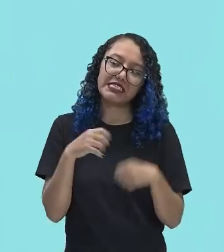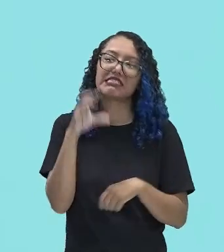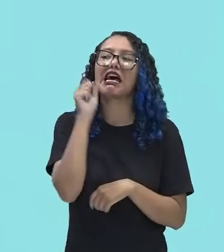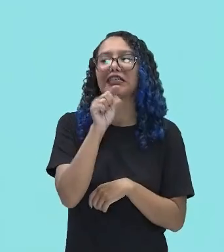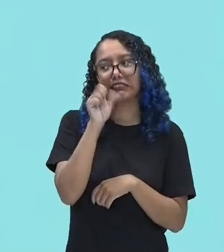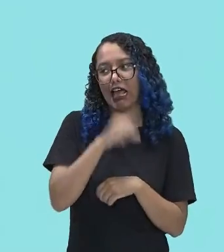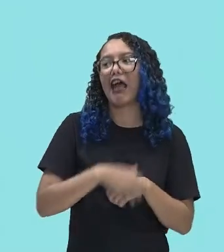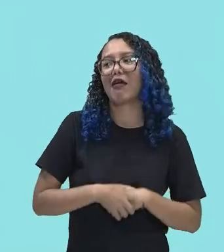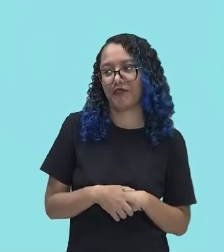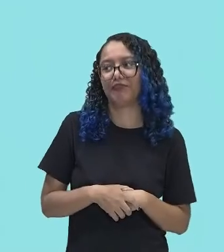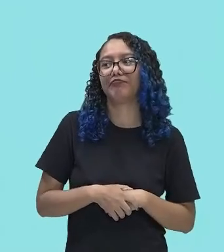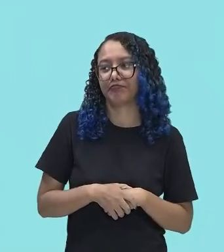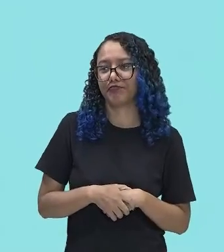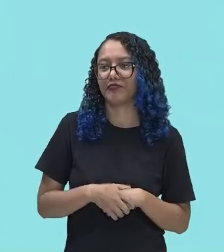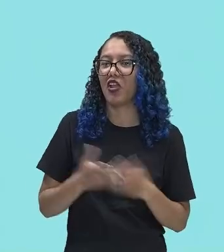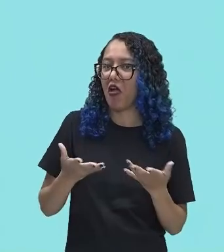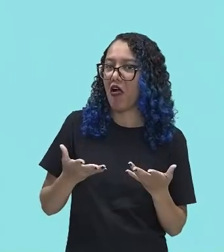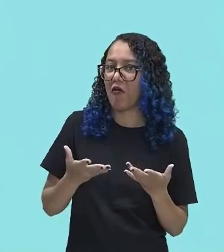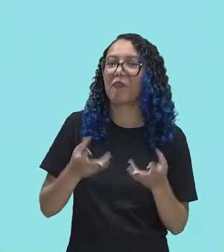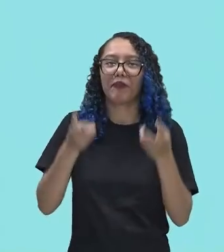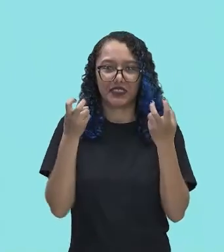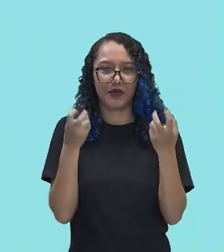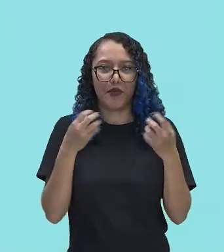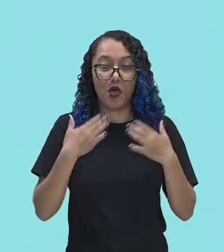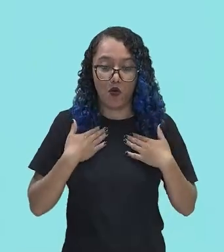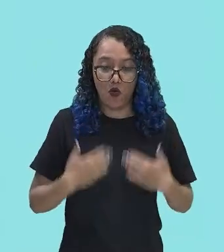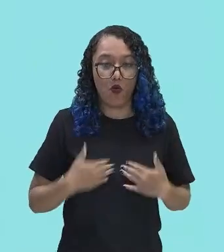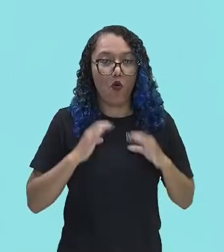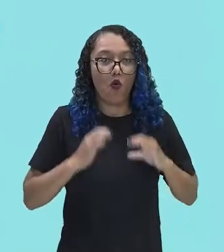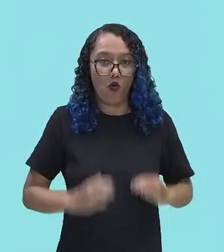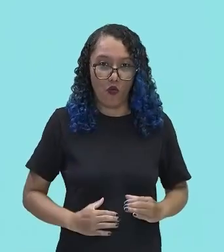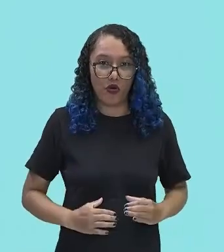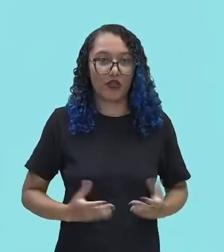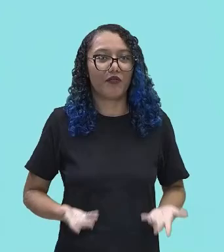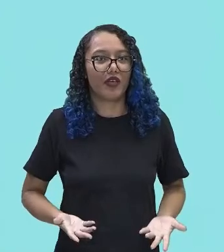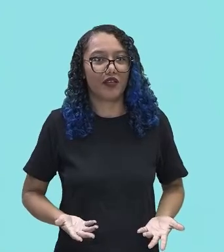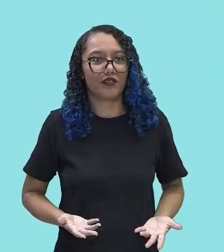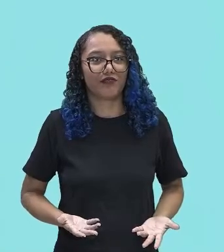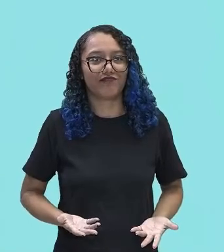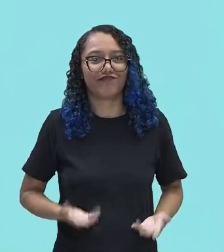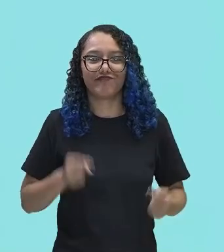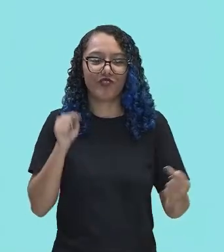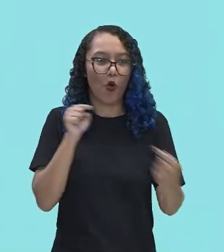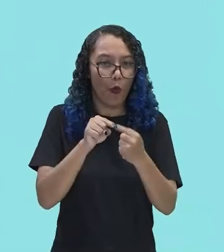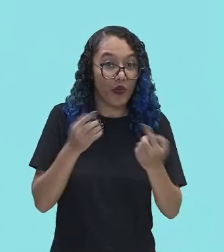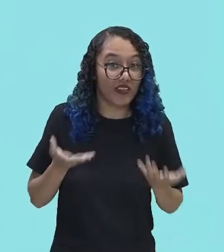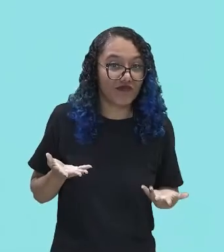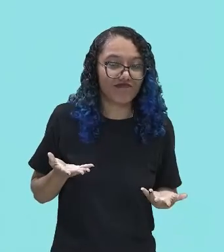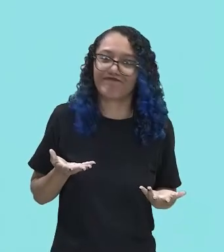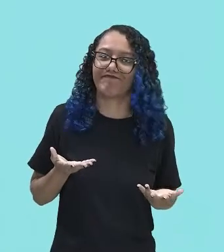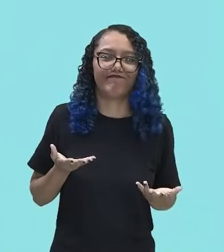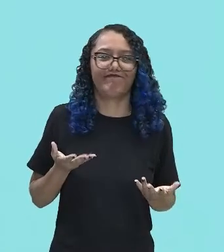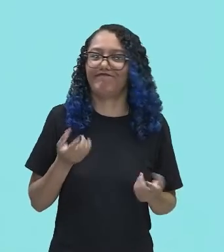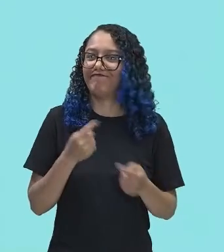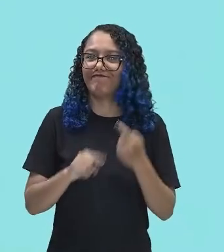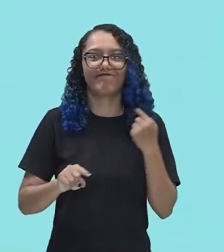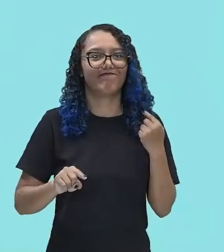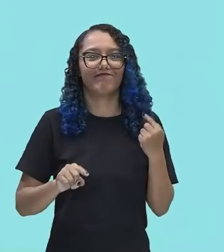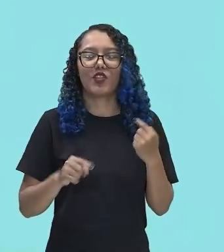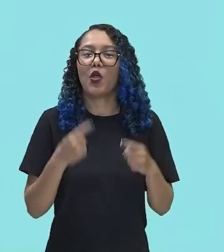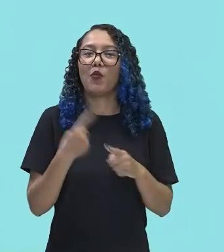Ó, né? Todo ali no gingado. Não está de acordo com a situação, pede mais